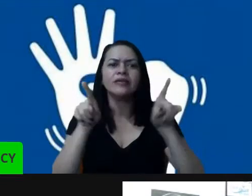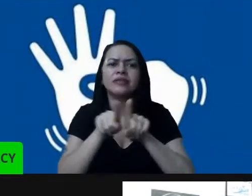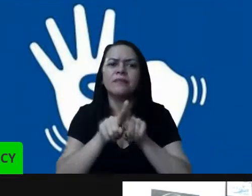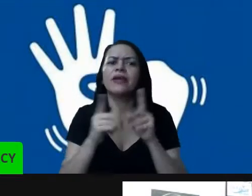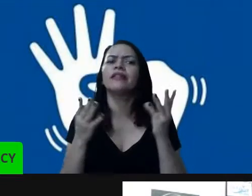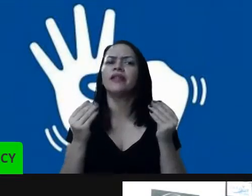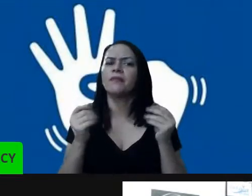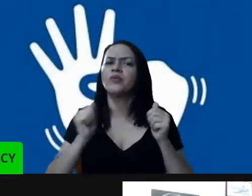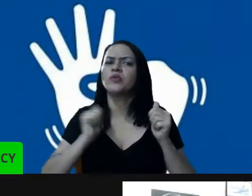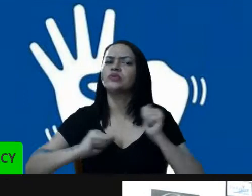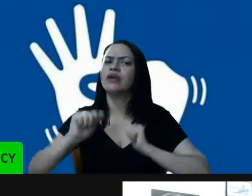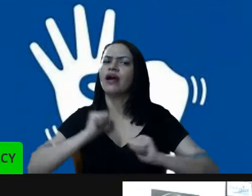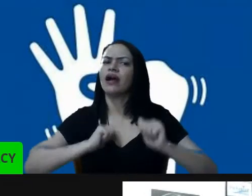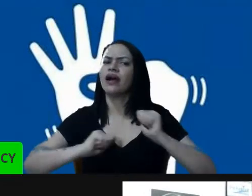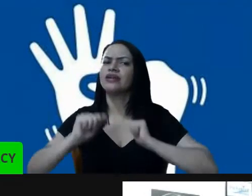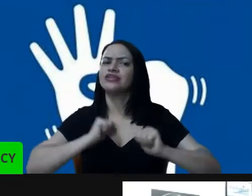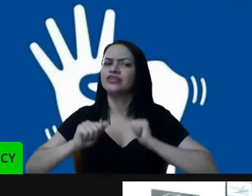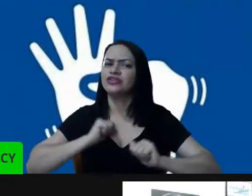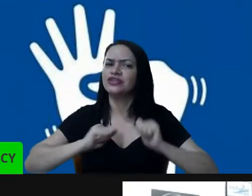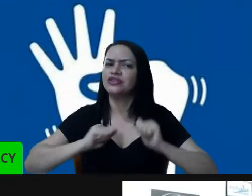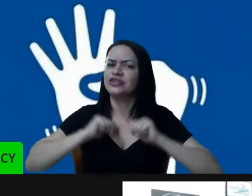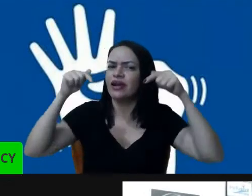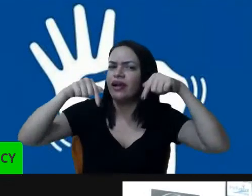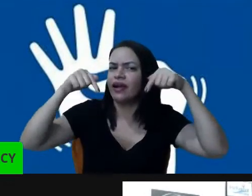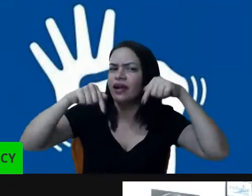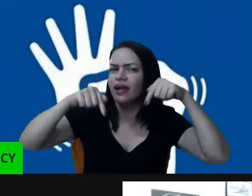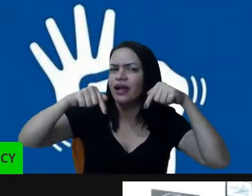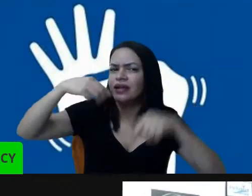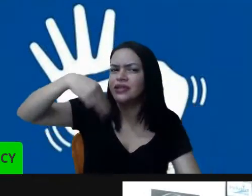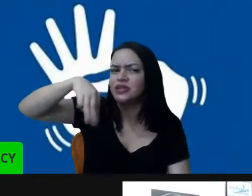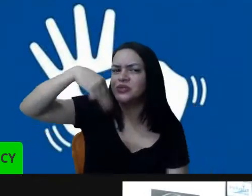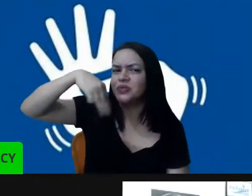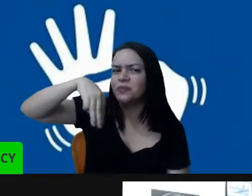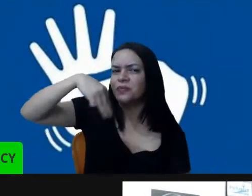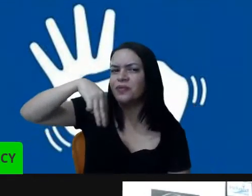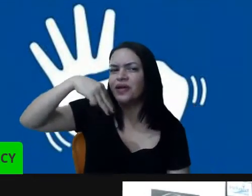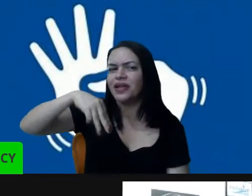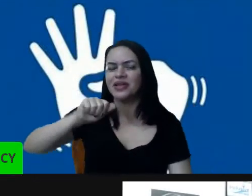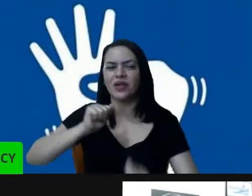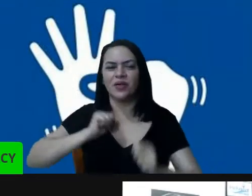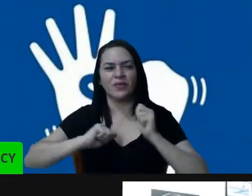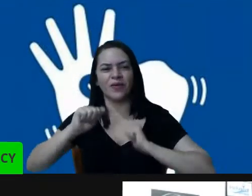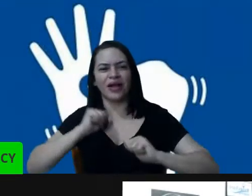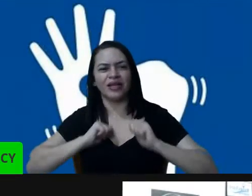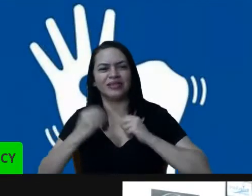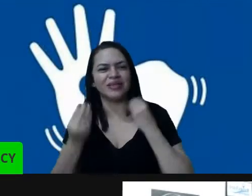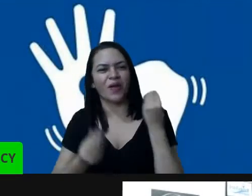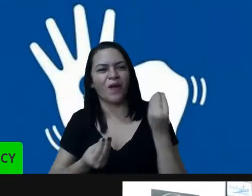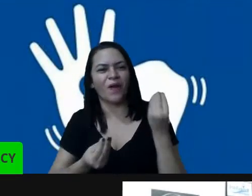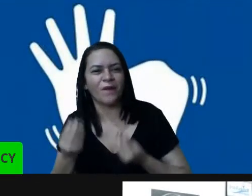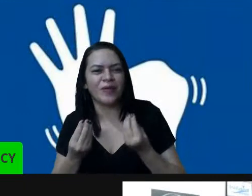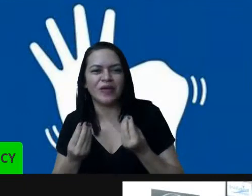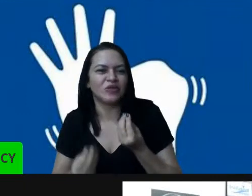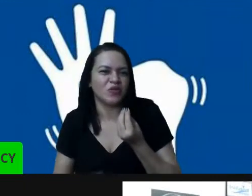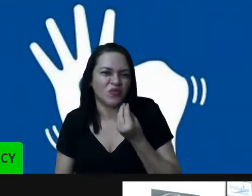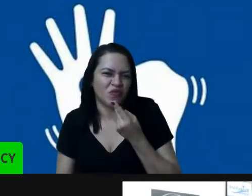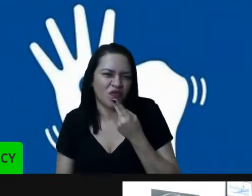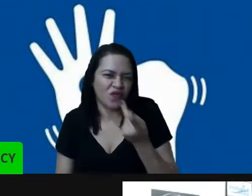teve fatos aqui no Maranhão com um artista, né? Nem quero falar o nome dele,